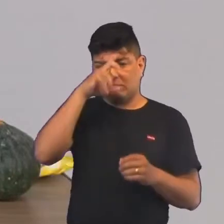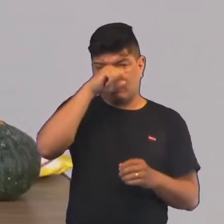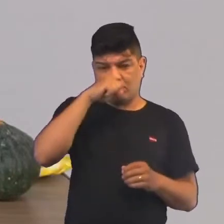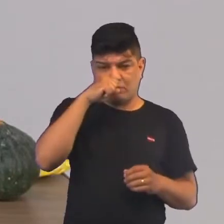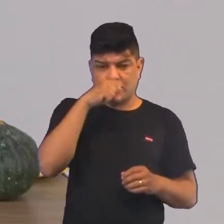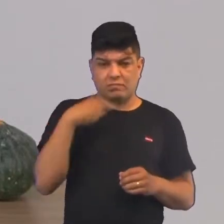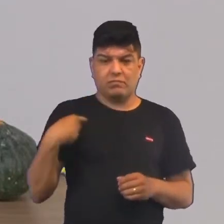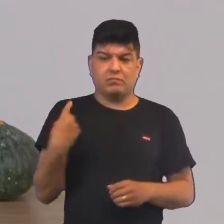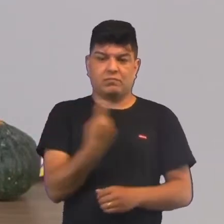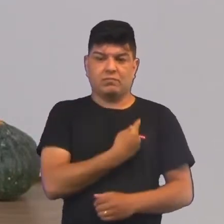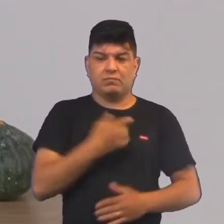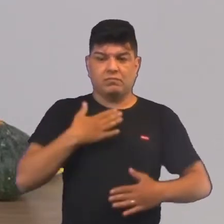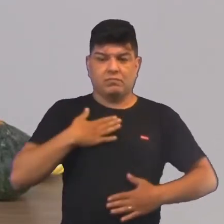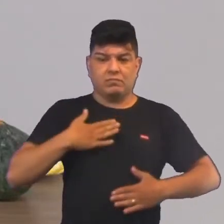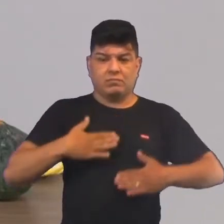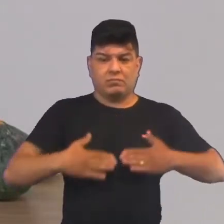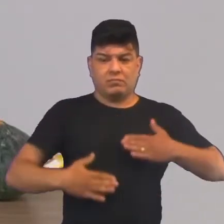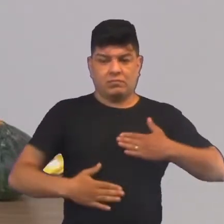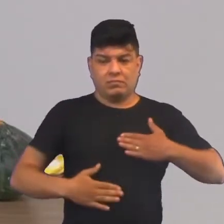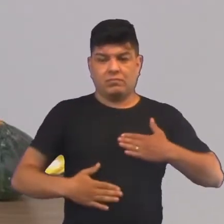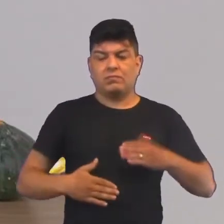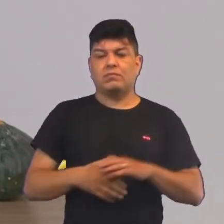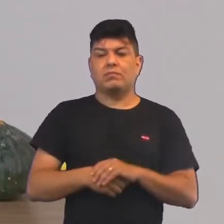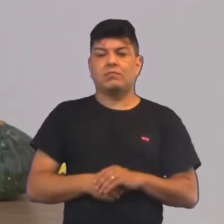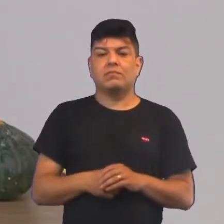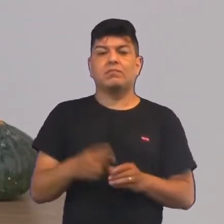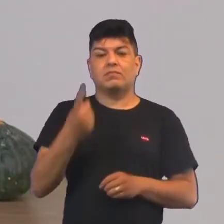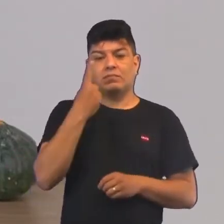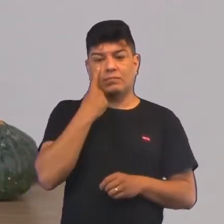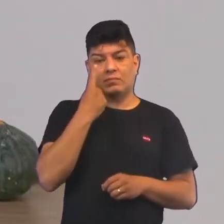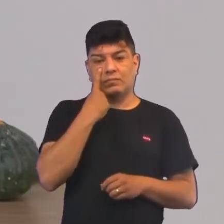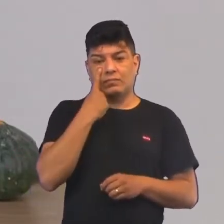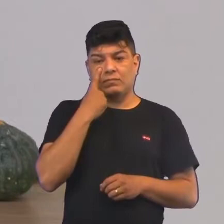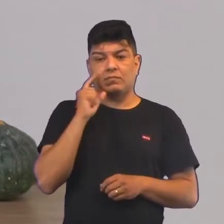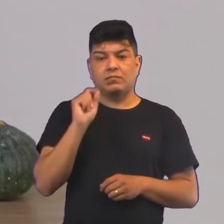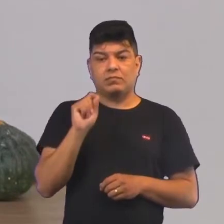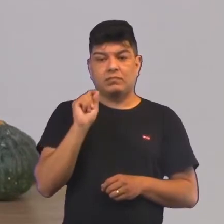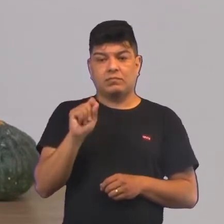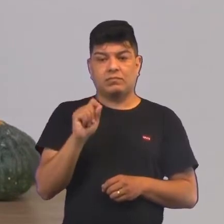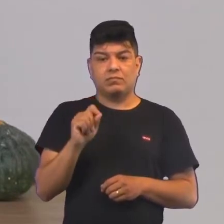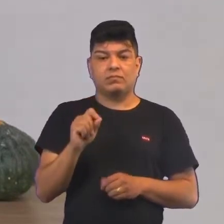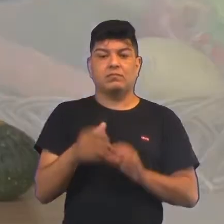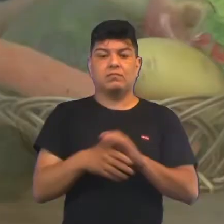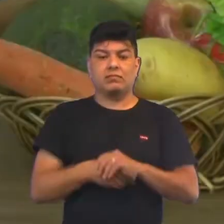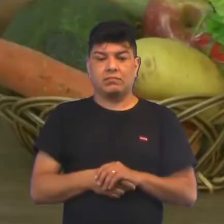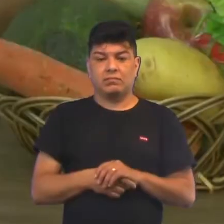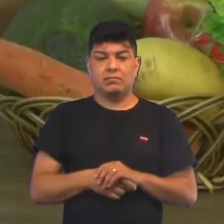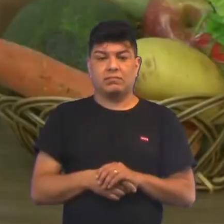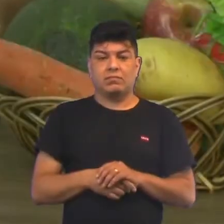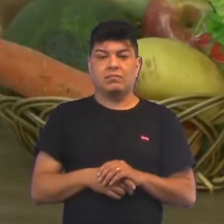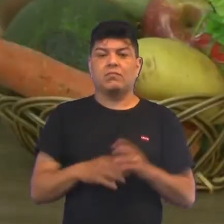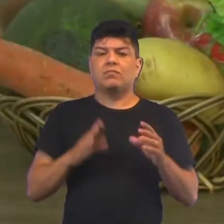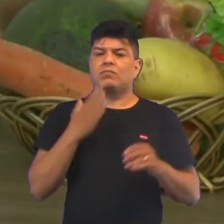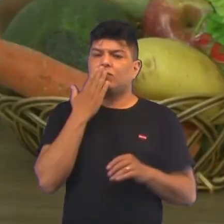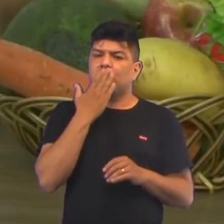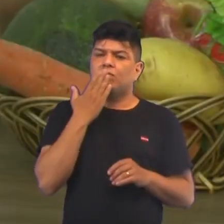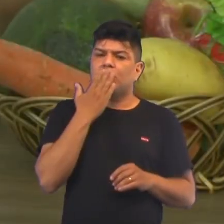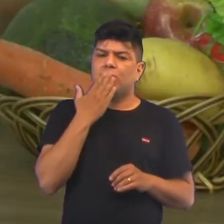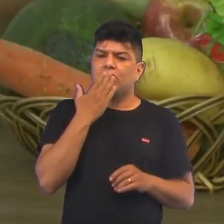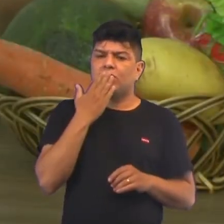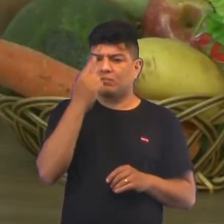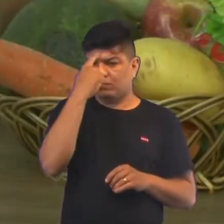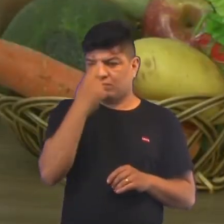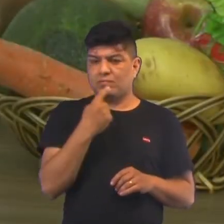nosso organismo, certo? Vamos observar aqui uma imagem. O que tem aqui de doces